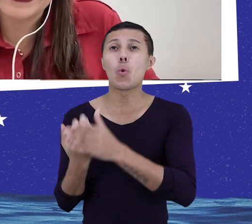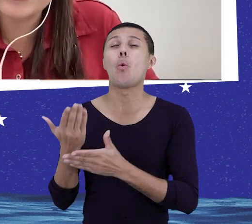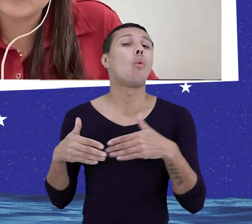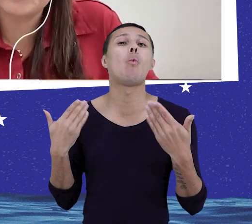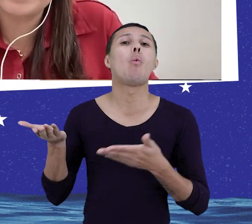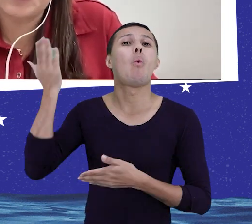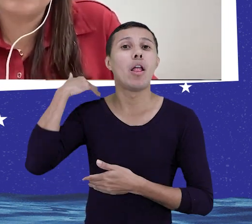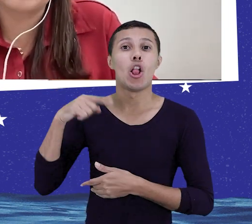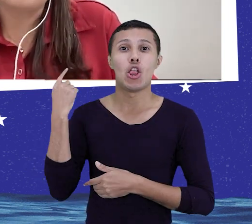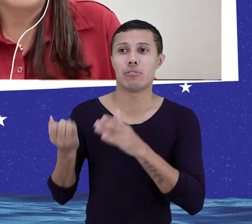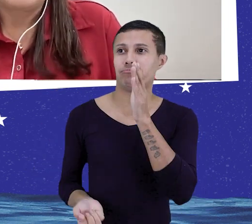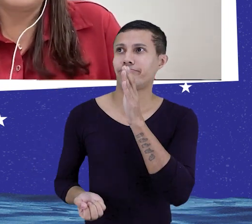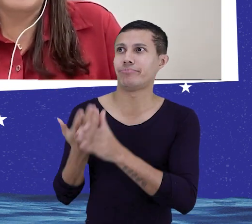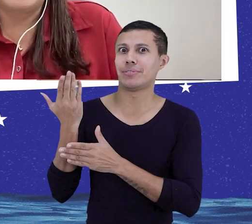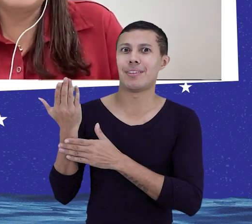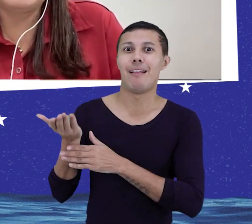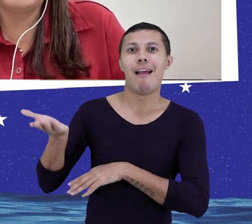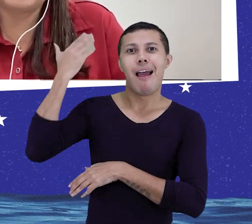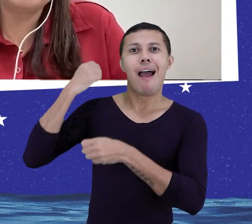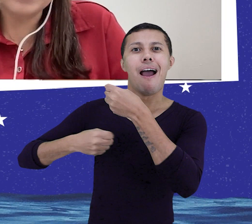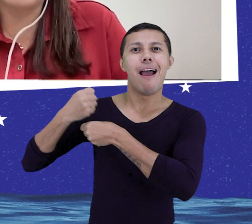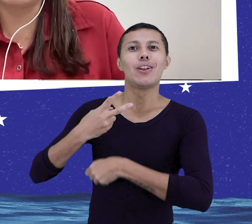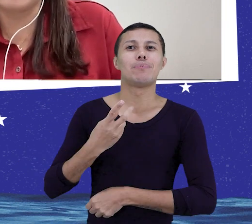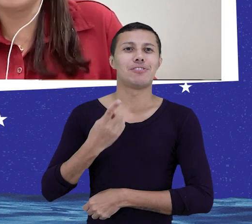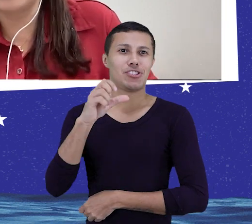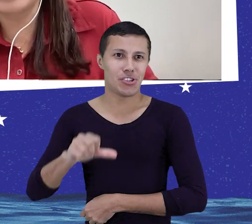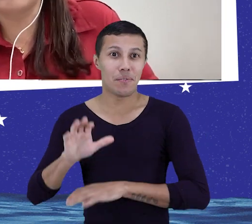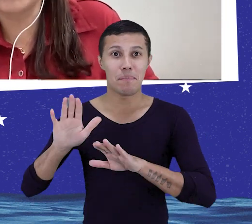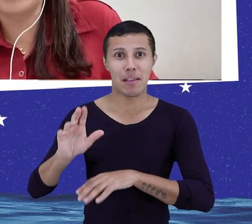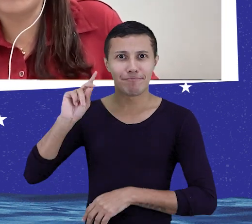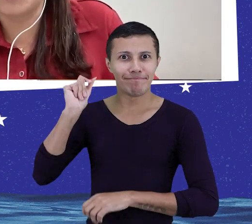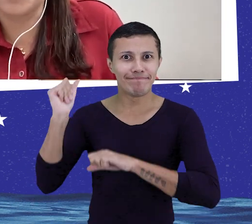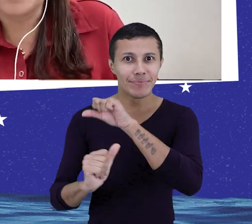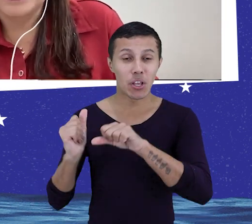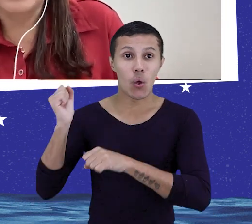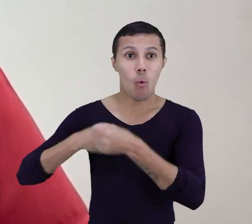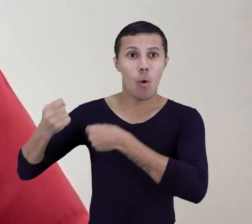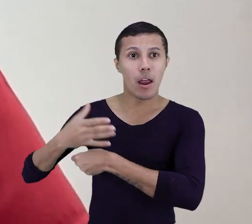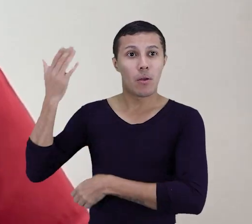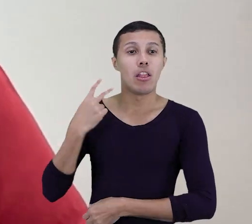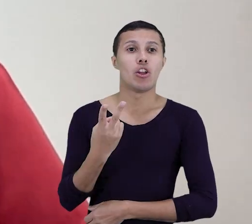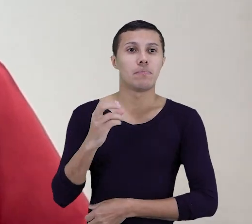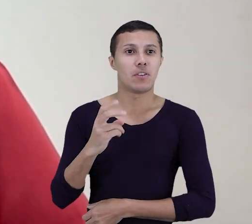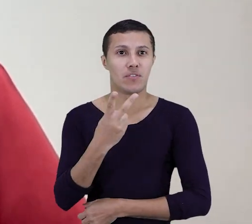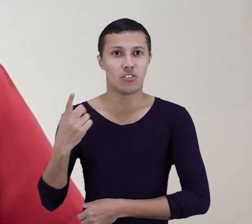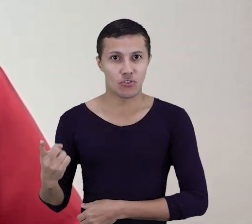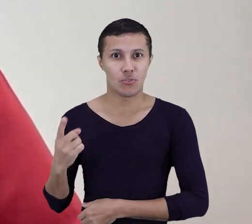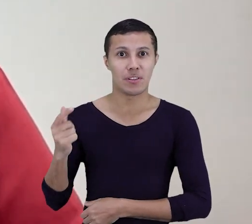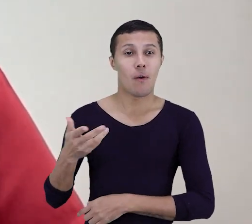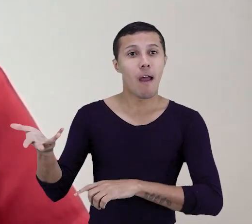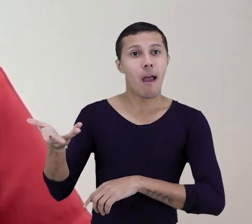2019. A ideia nasceu em 2019. Mas, de fato, essa viradinha de chave foi em 2021. Então, nessa pré-aceleração